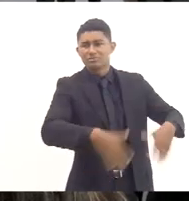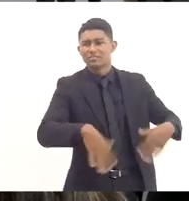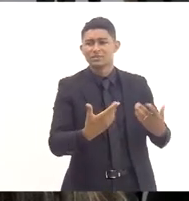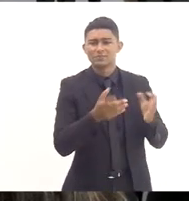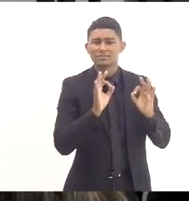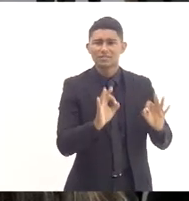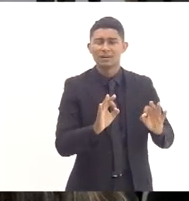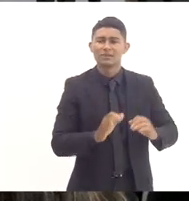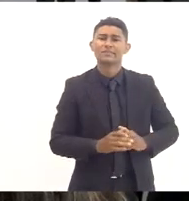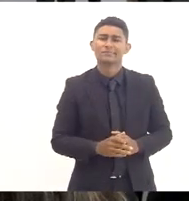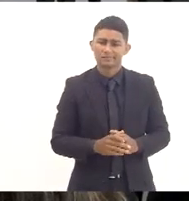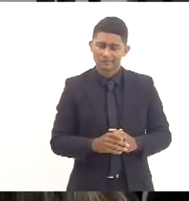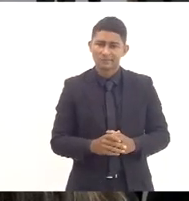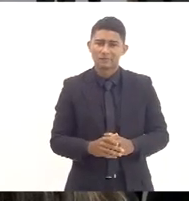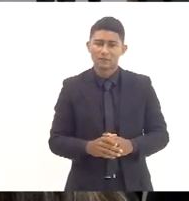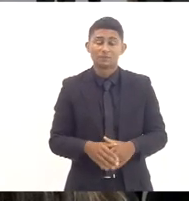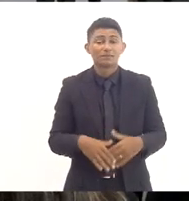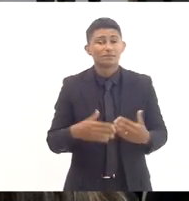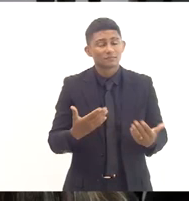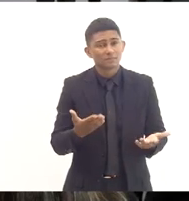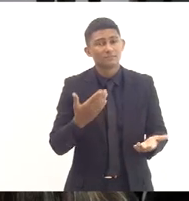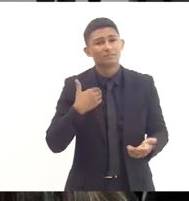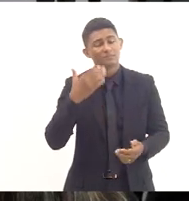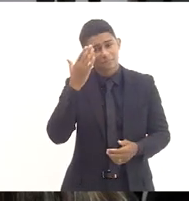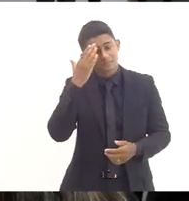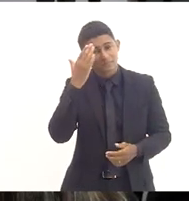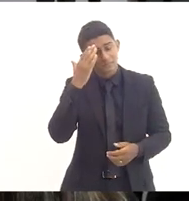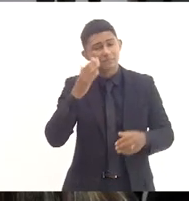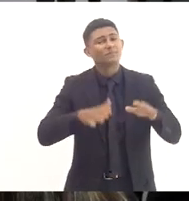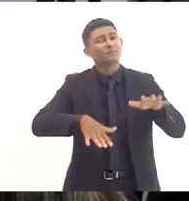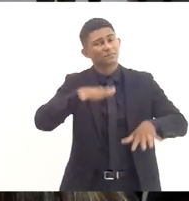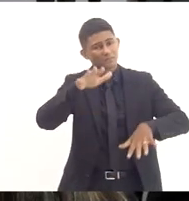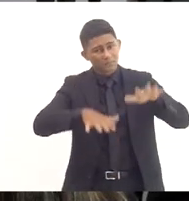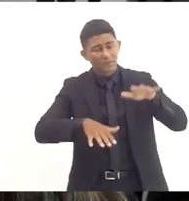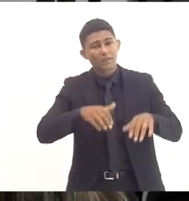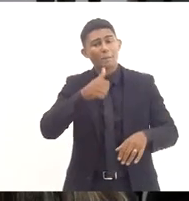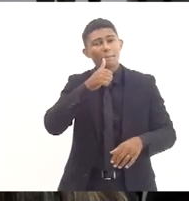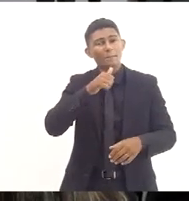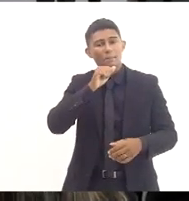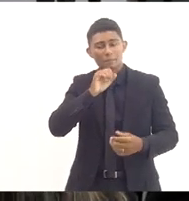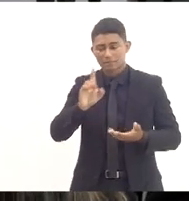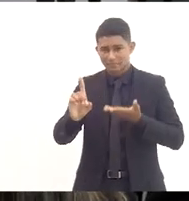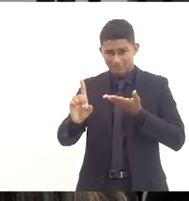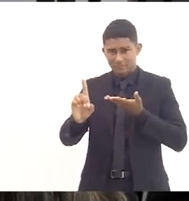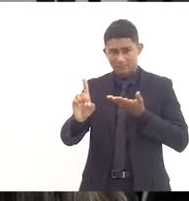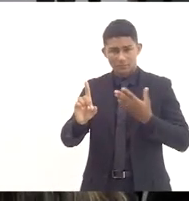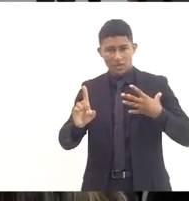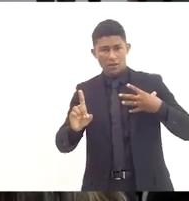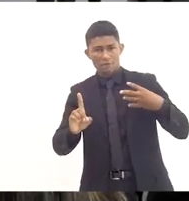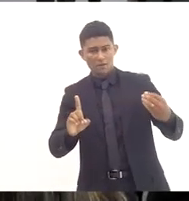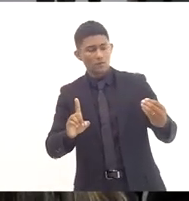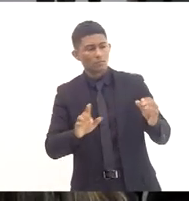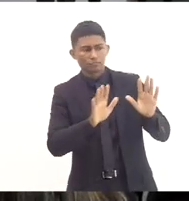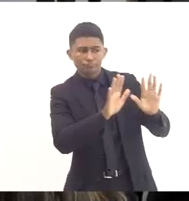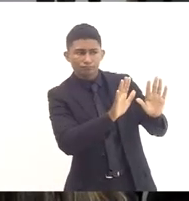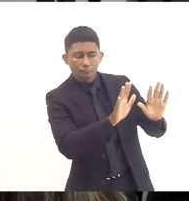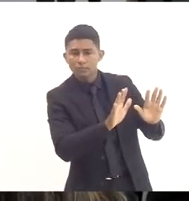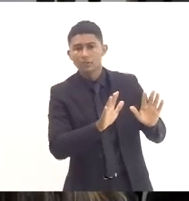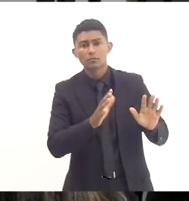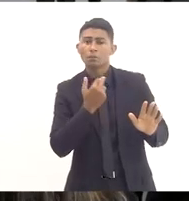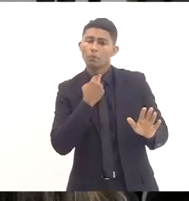não têm deficiência claro que muitas vezes essa mãe não tem como deixar o seu filho que eu não tem ninguém para cuidar